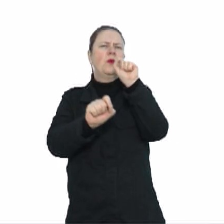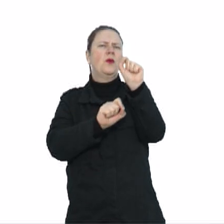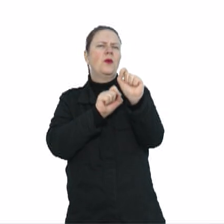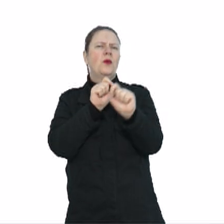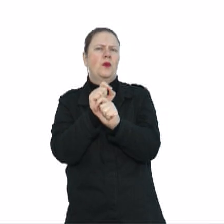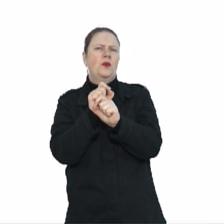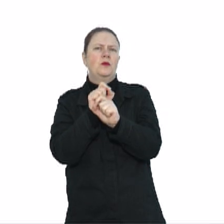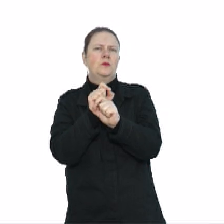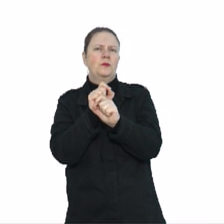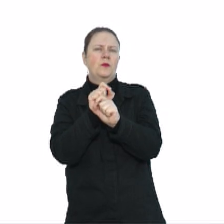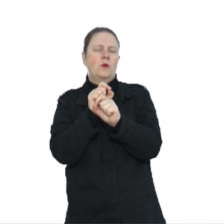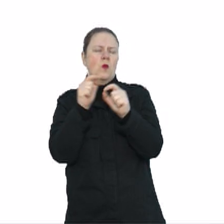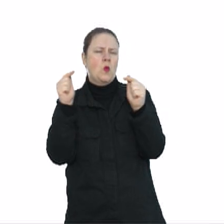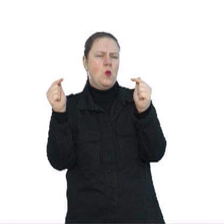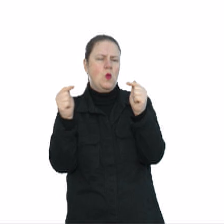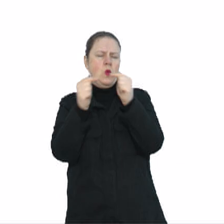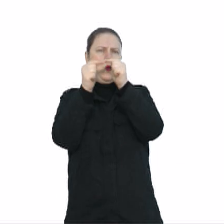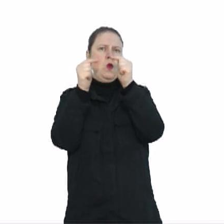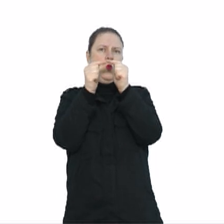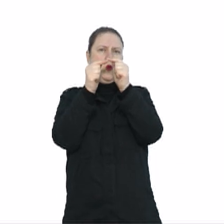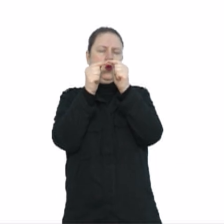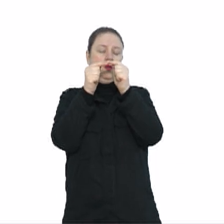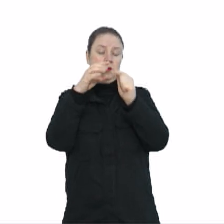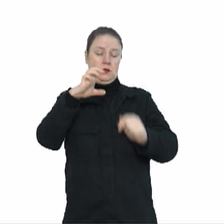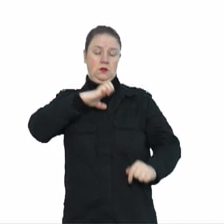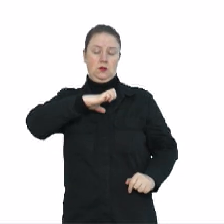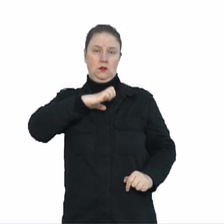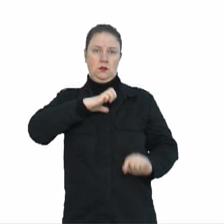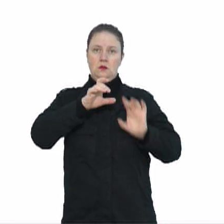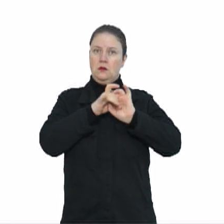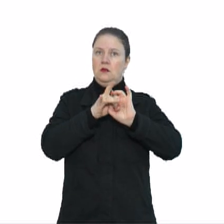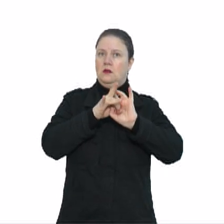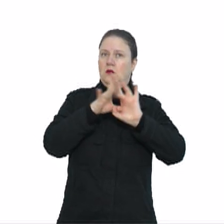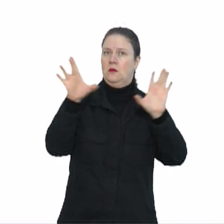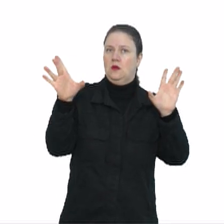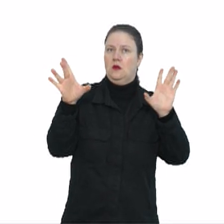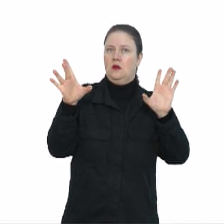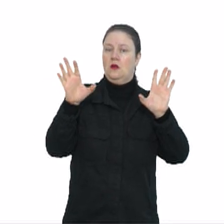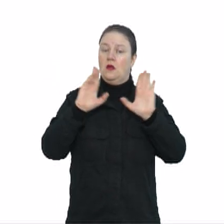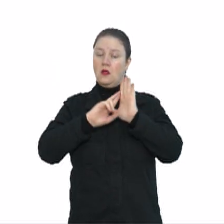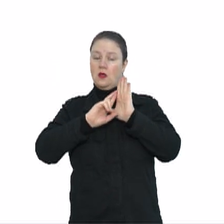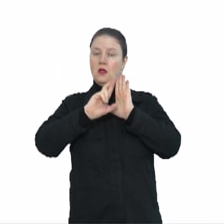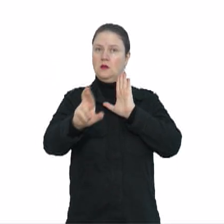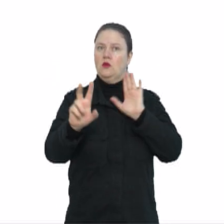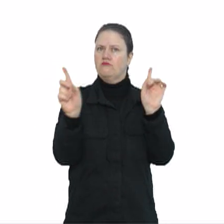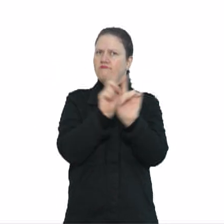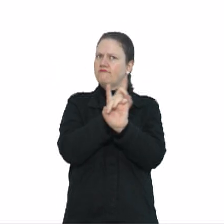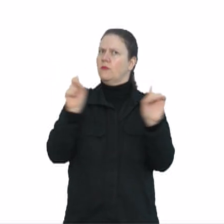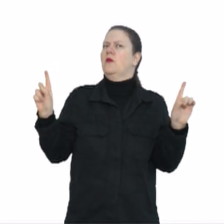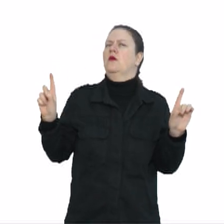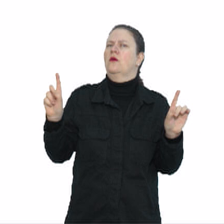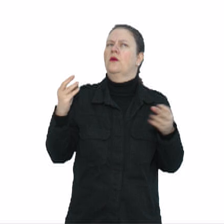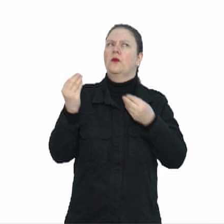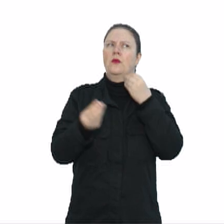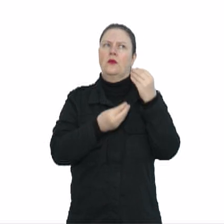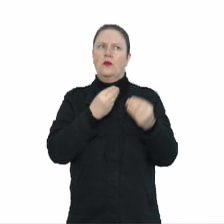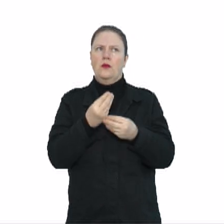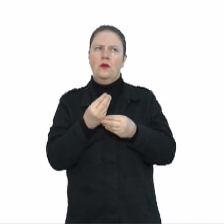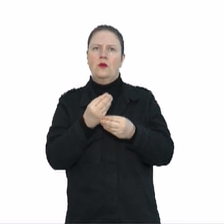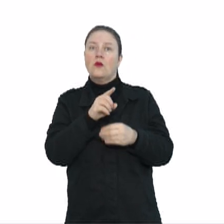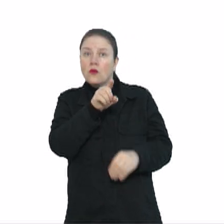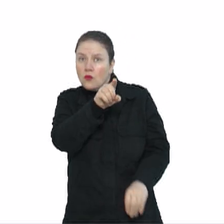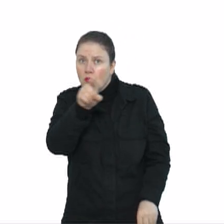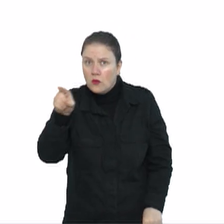tá, segundo a ética de Santo Agostinho, a liberdade está em dizer não, conforme que eu acabei de dizer? Né? Você